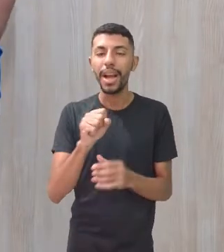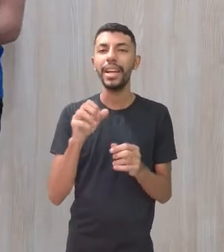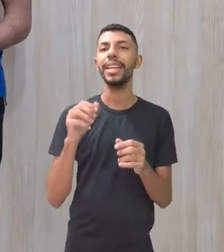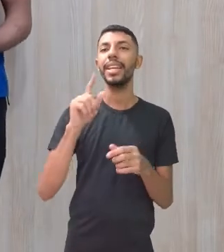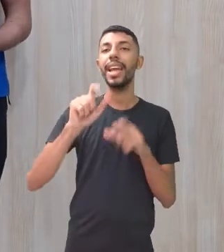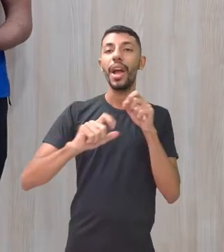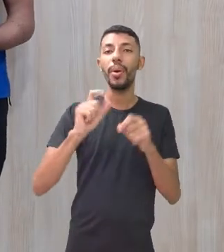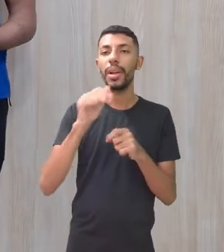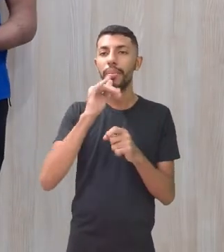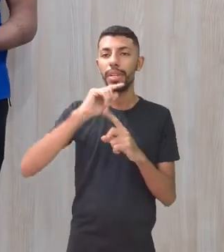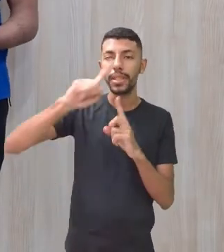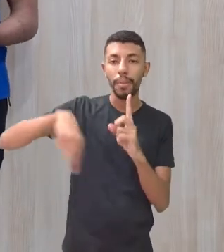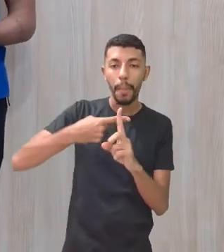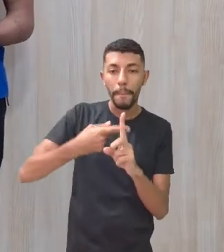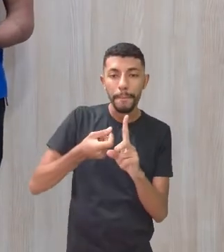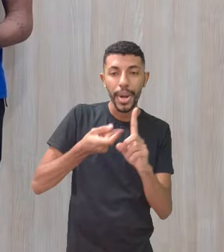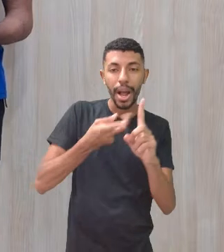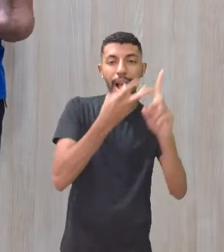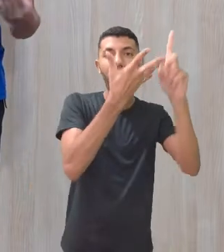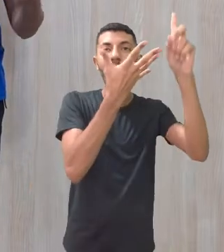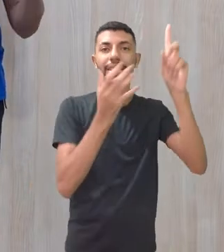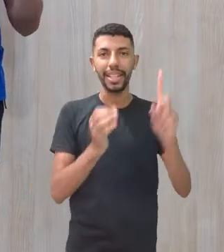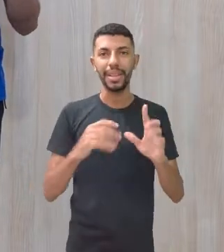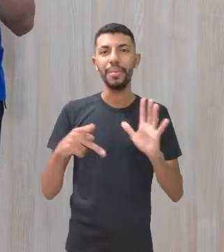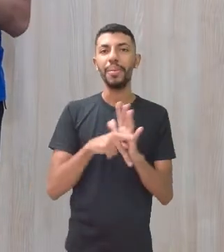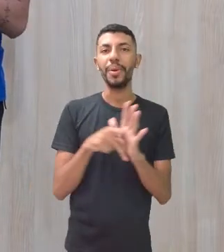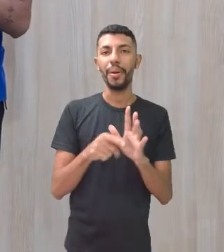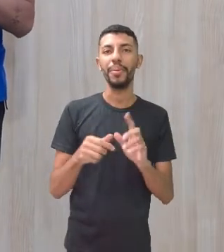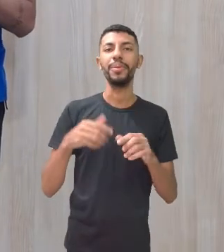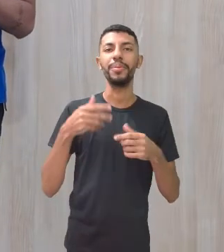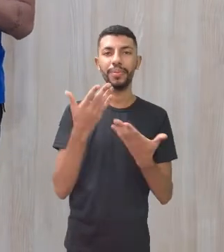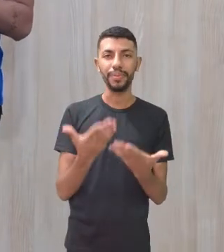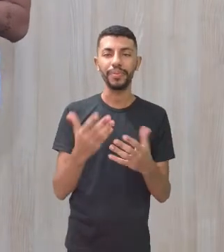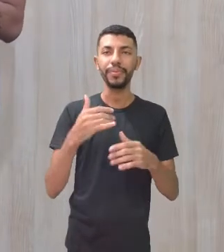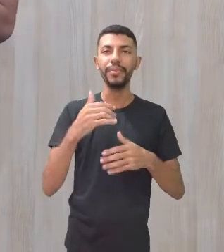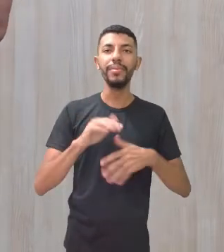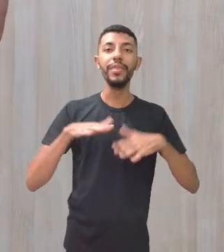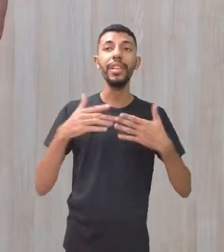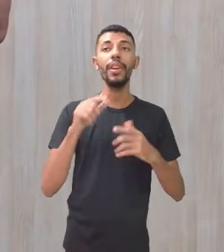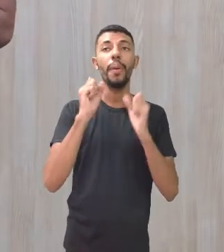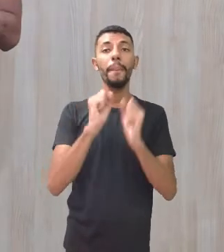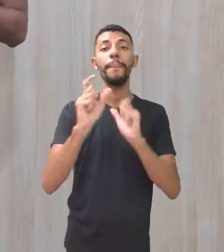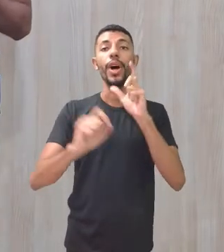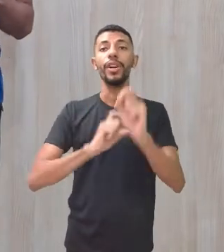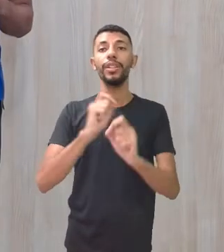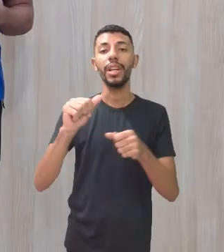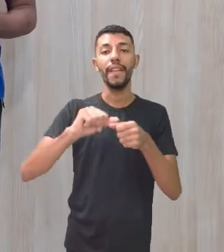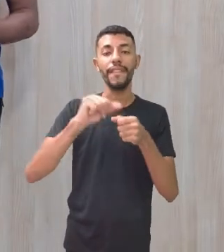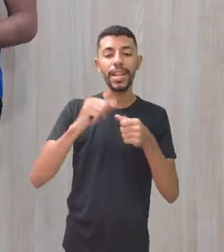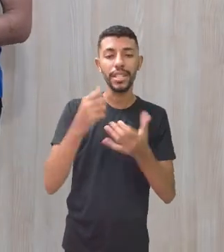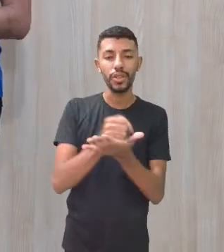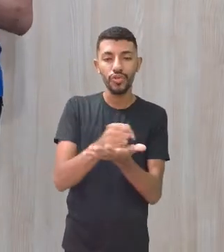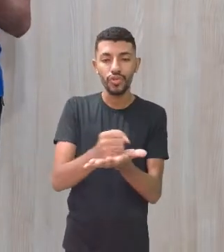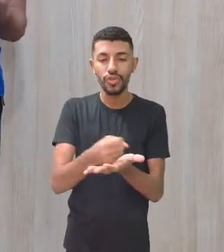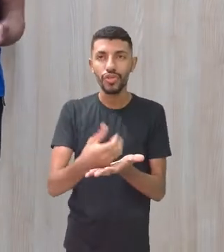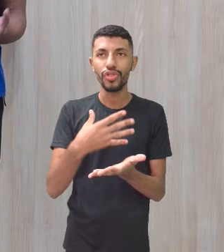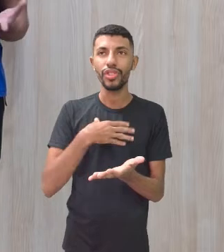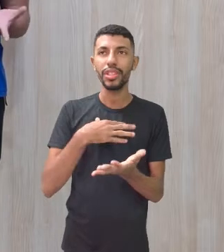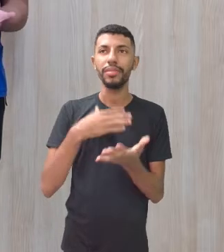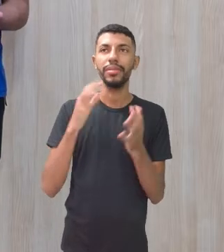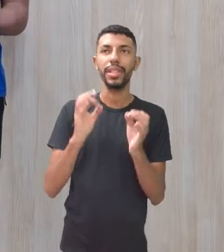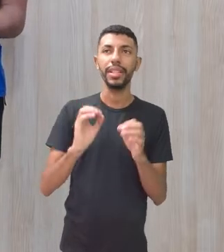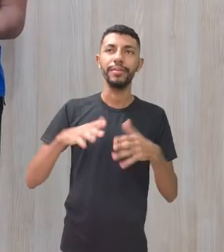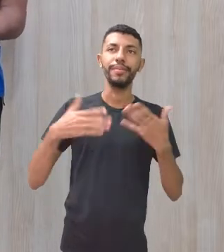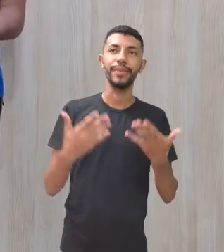né? Que o jogo dá para você. Então vocês podem aí fazer esse jogo de forma eletrônica. E como já